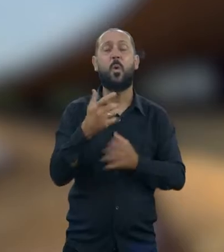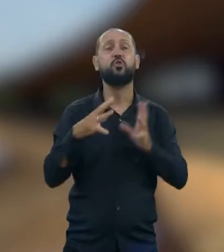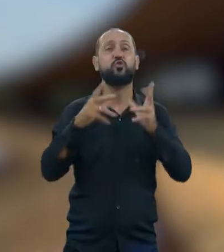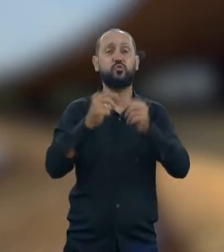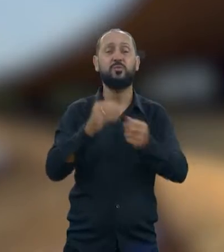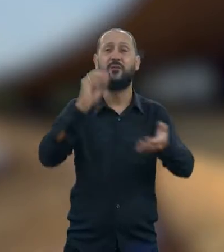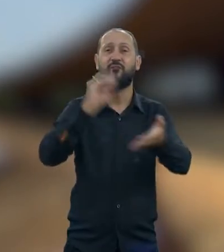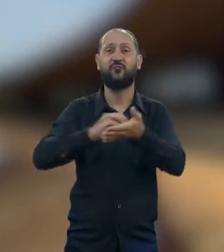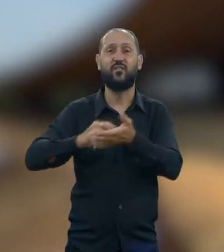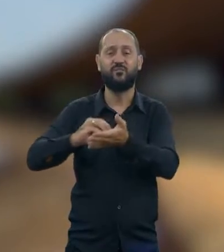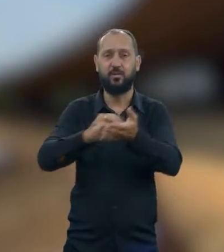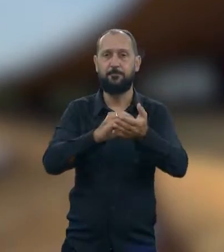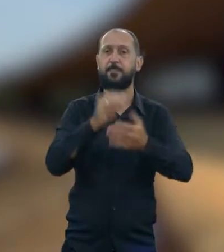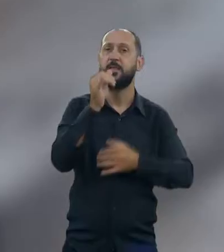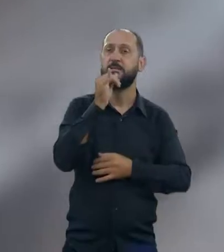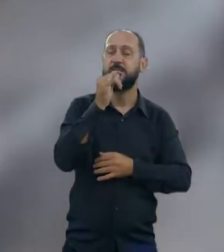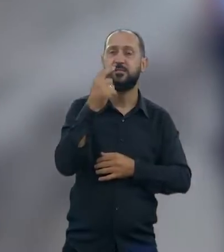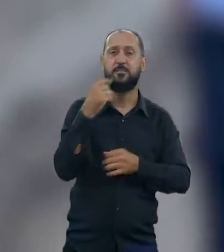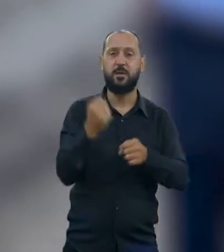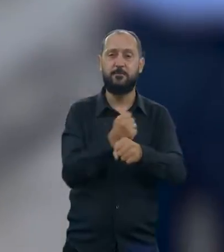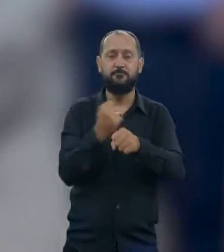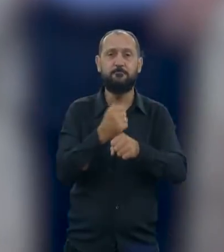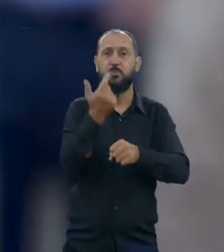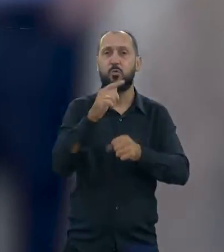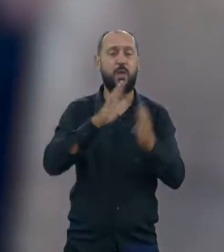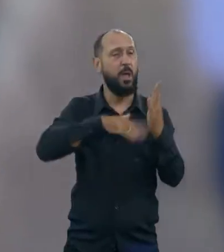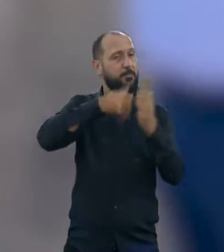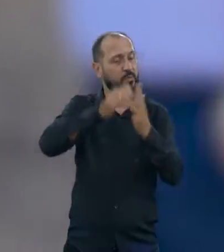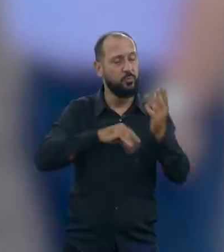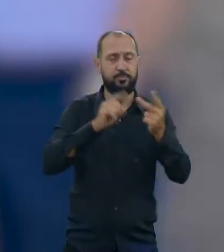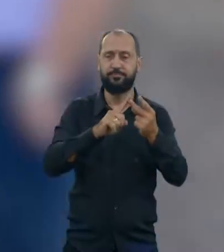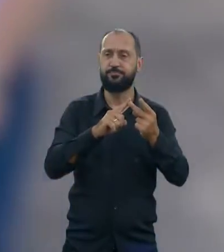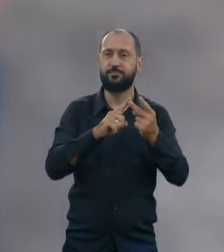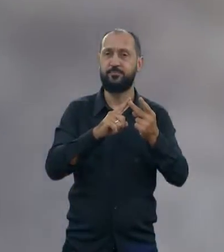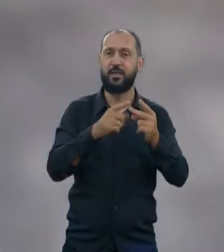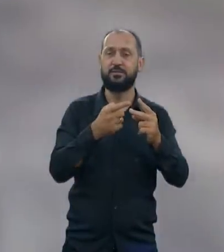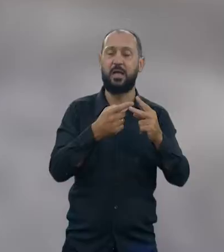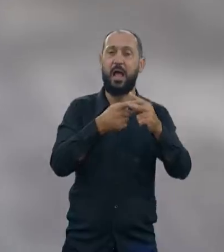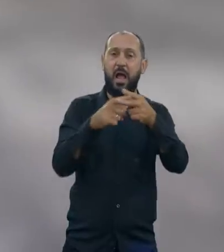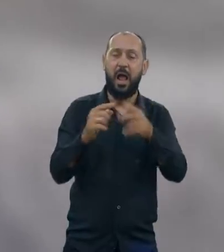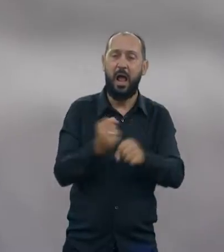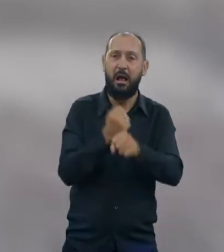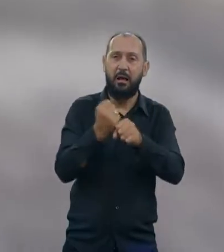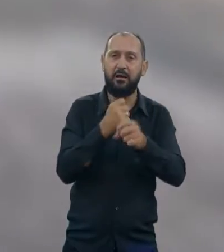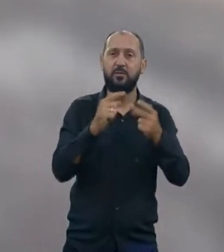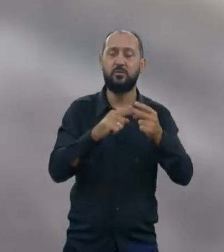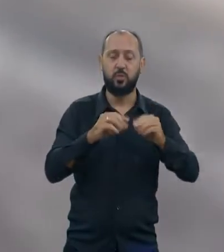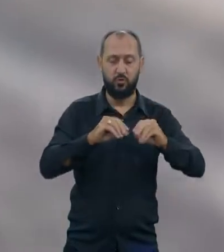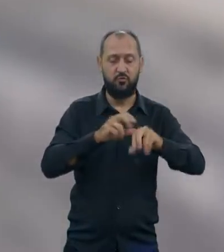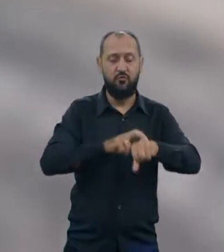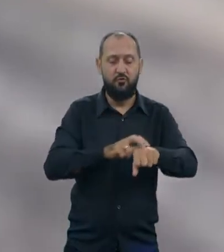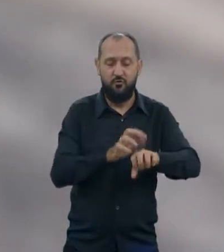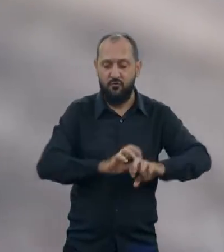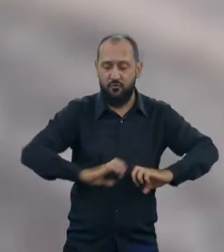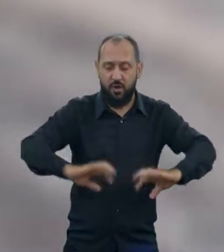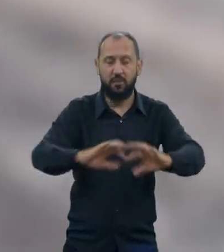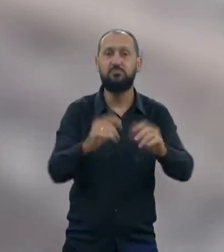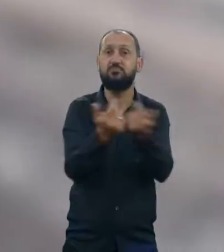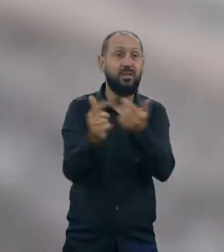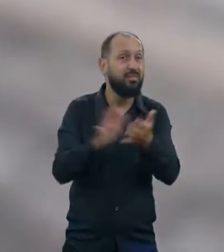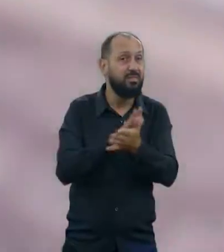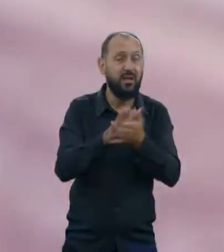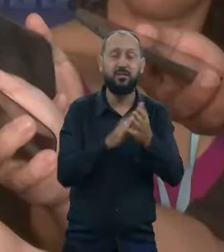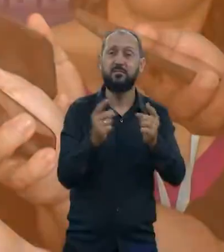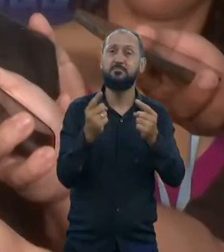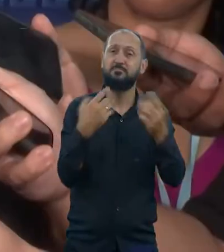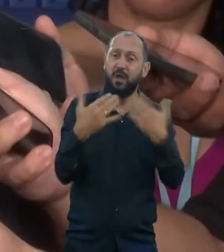praticamente tudo ainda está por ser feito. Por exemplo, essa reforma não contempla pintura, essa reforma não contempla uma reforma no gramado. Nós